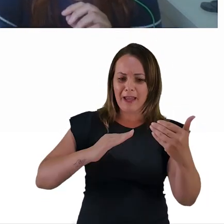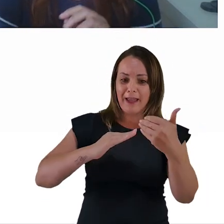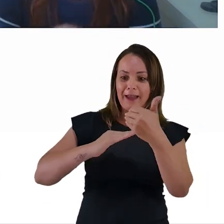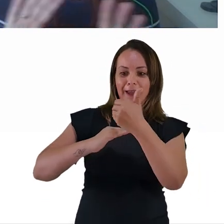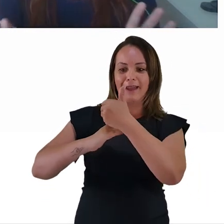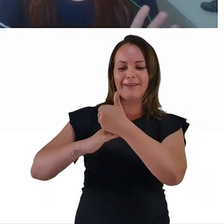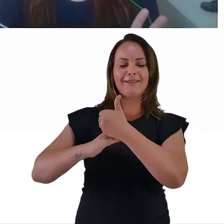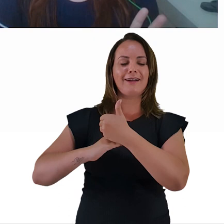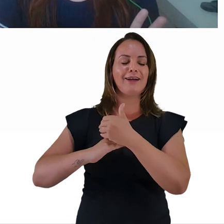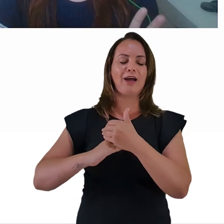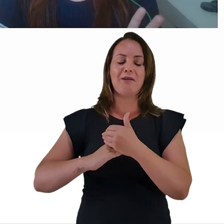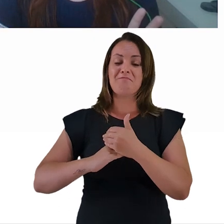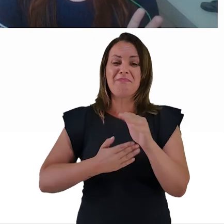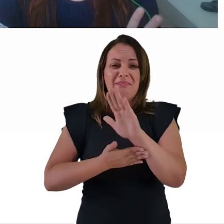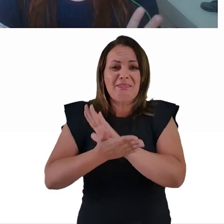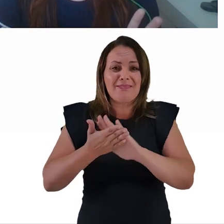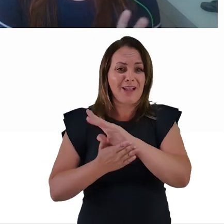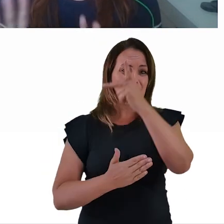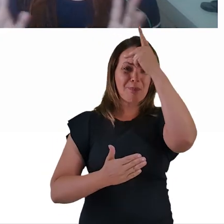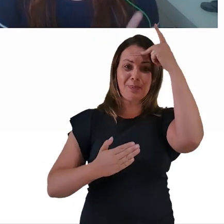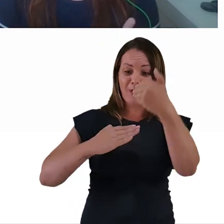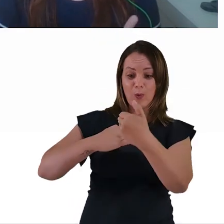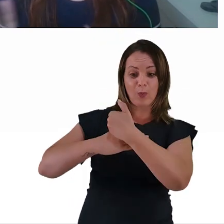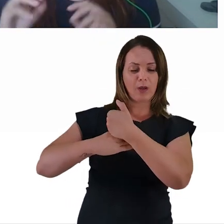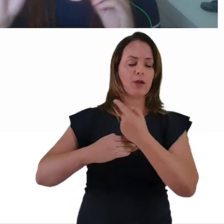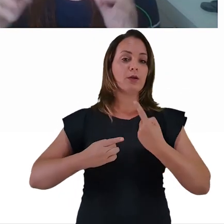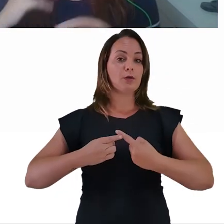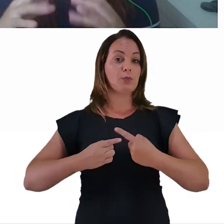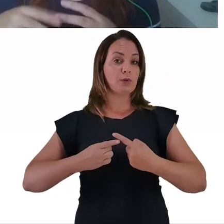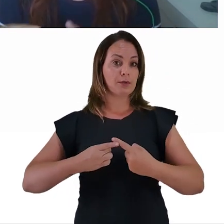entra. Ninguém mais entra nesse lugar, porque é muito